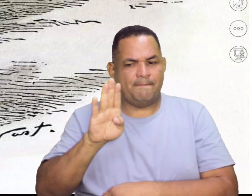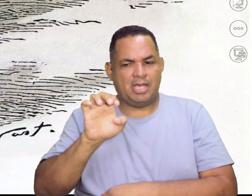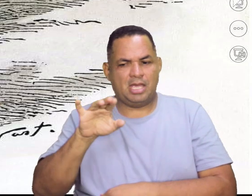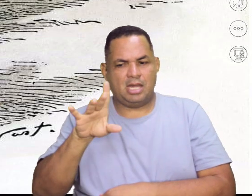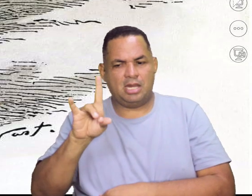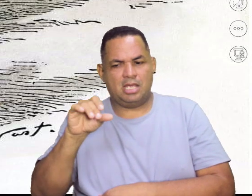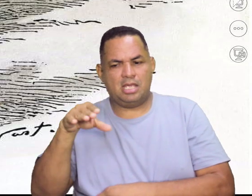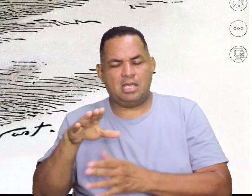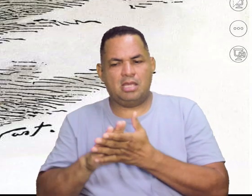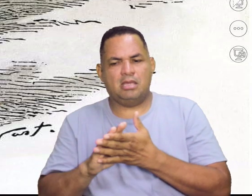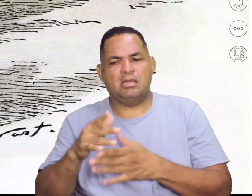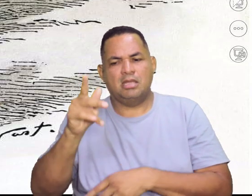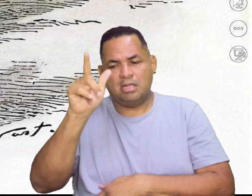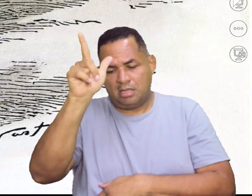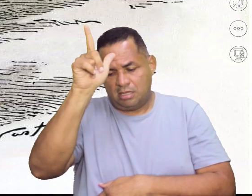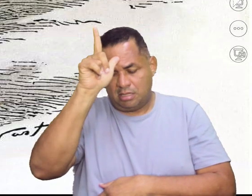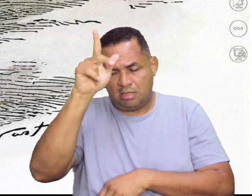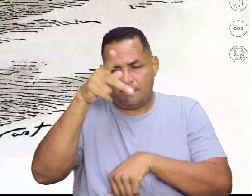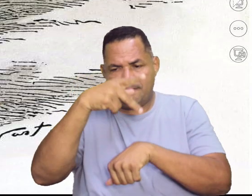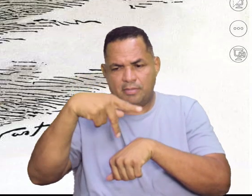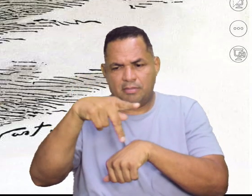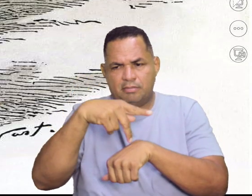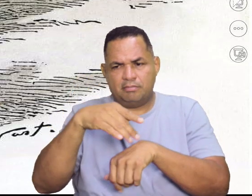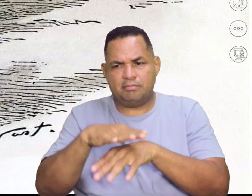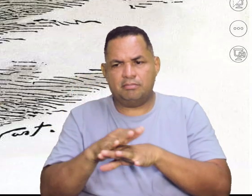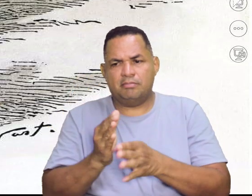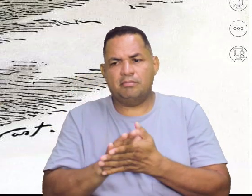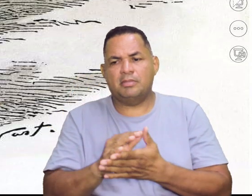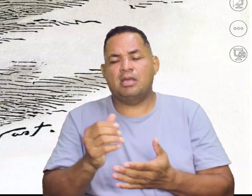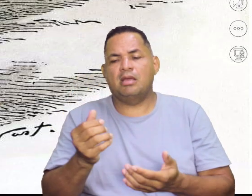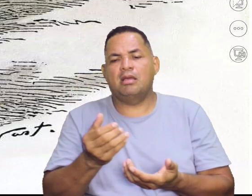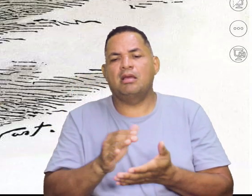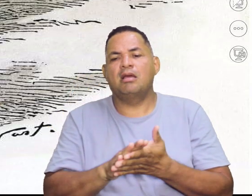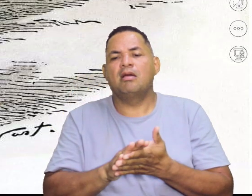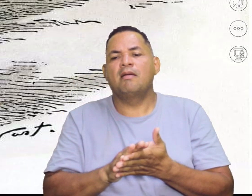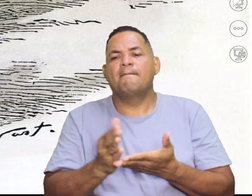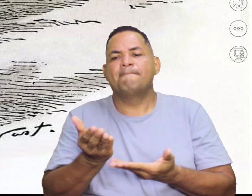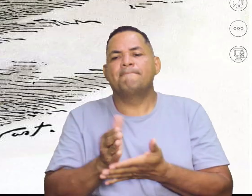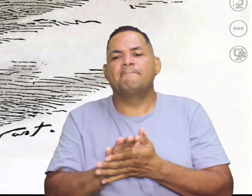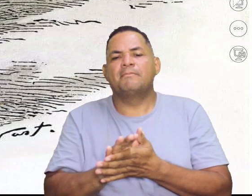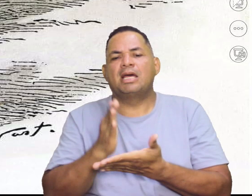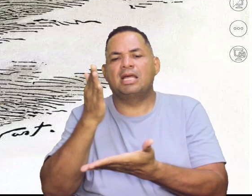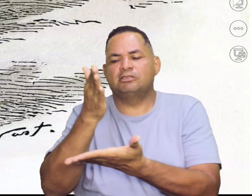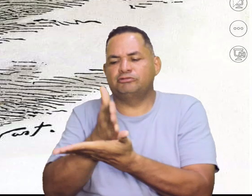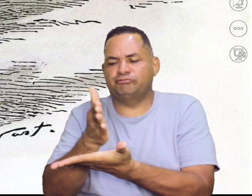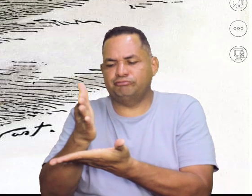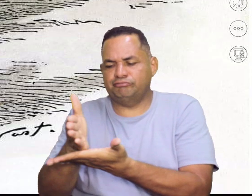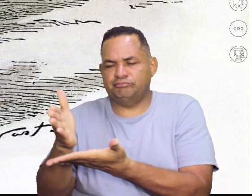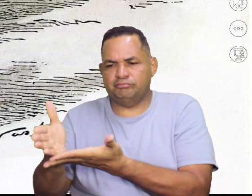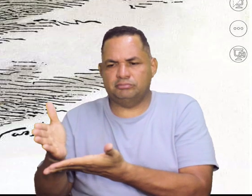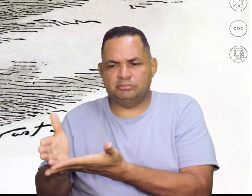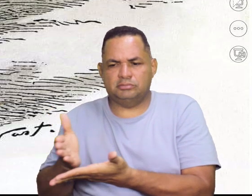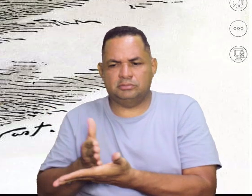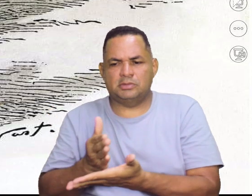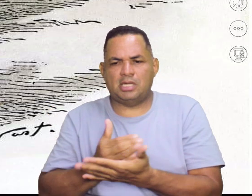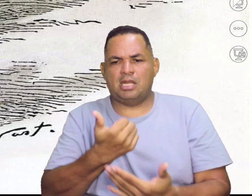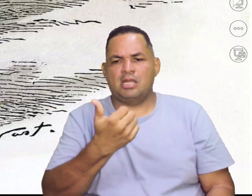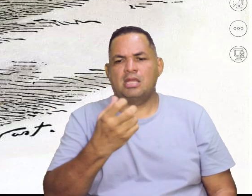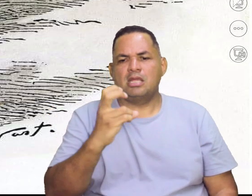em 1884, para partilhar o território da África. Vão partilhar entre